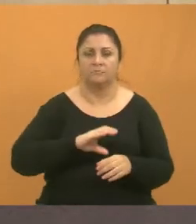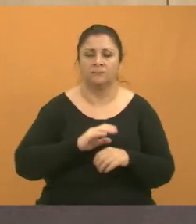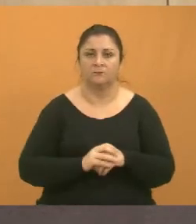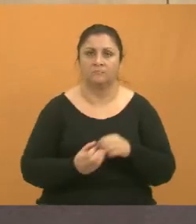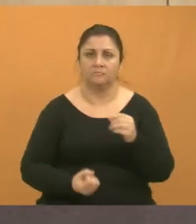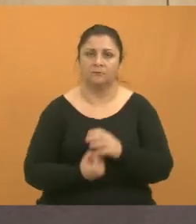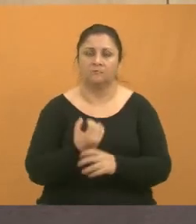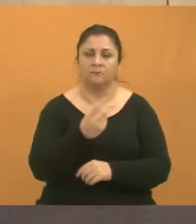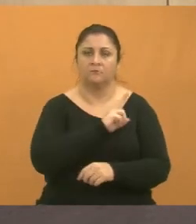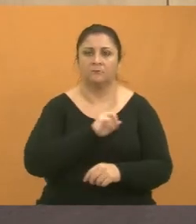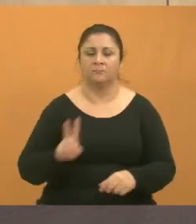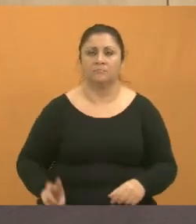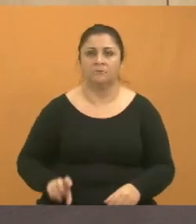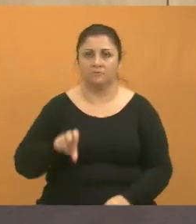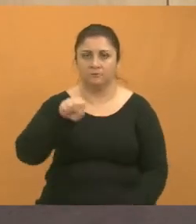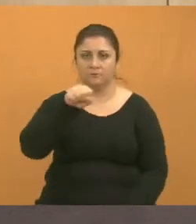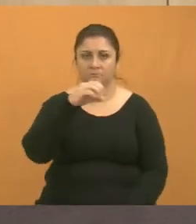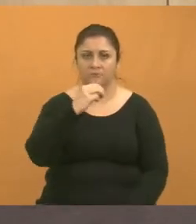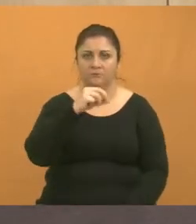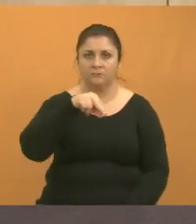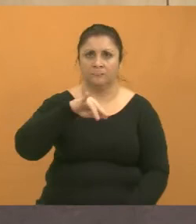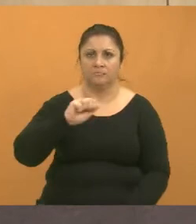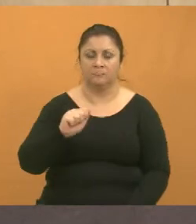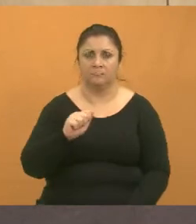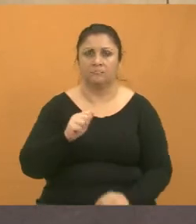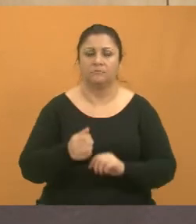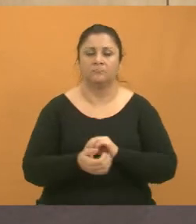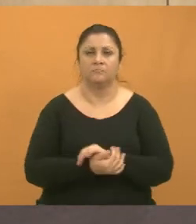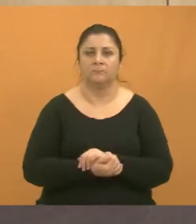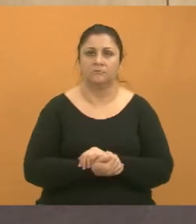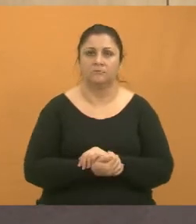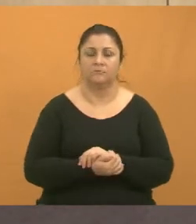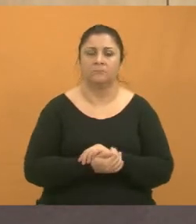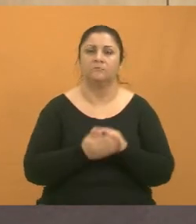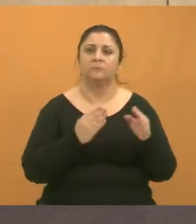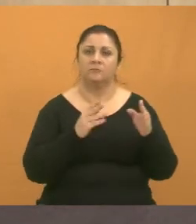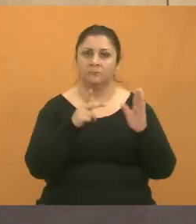Autora, vereadora Sônia Patas da Amizade. O